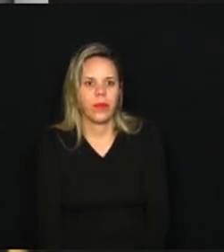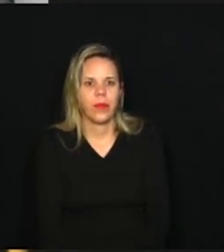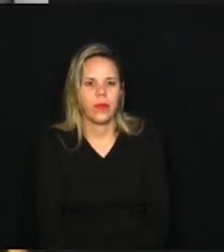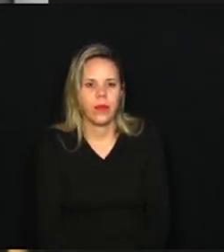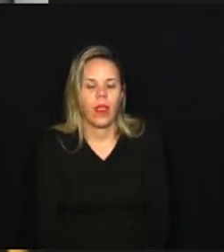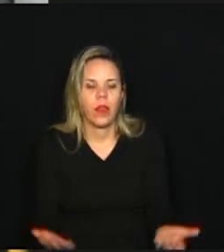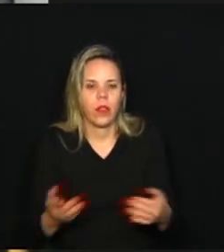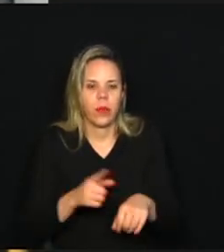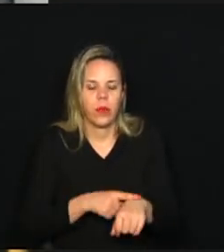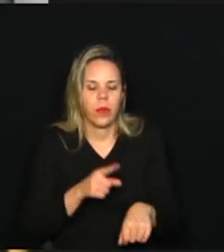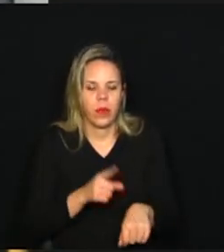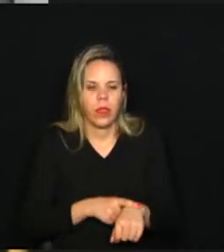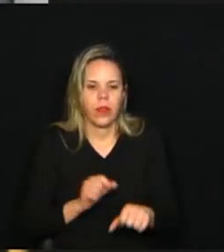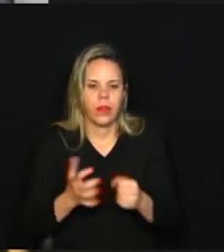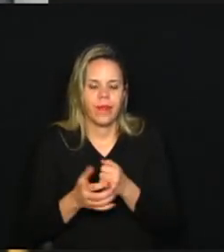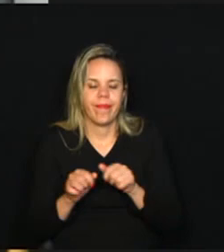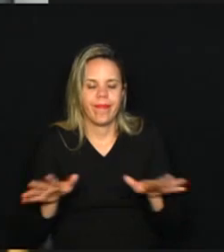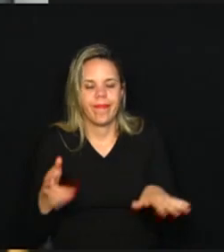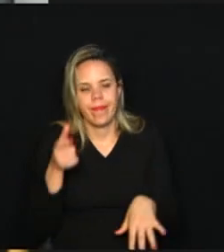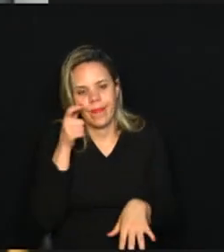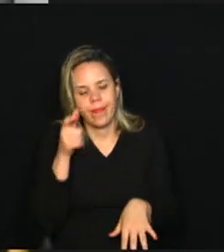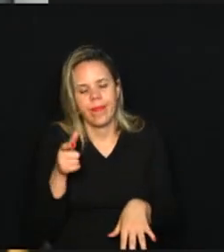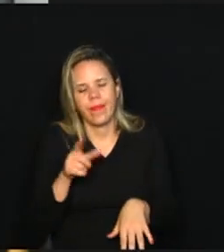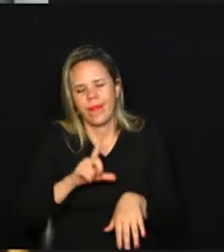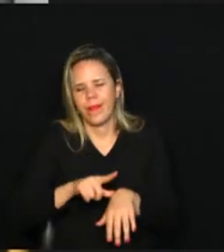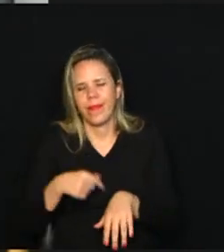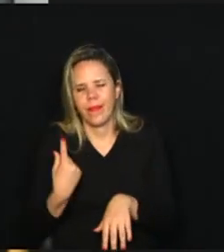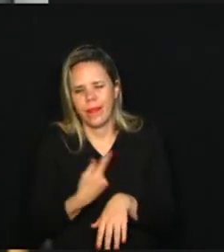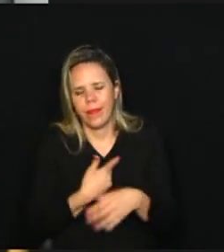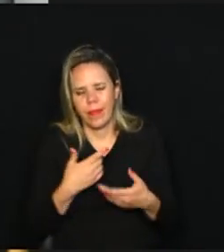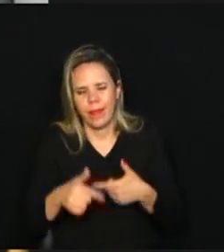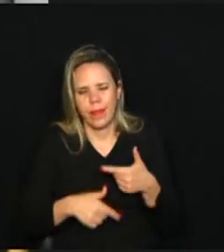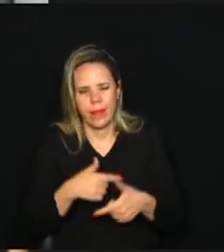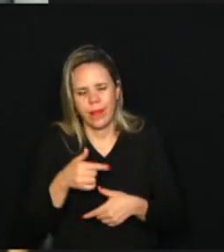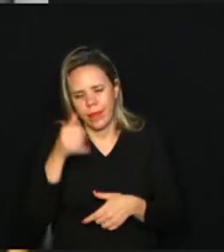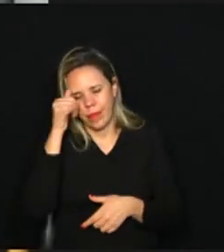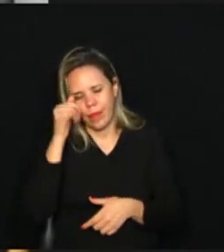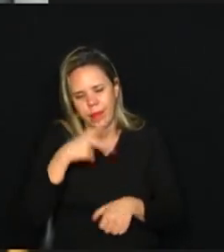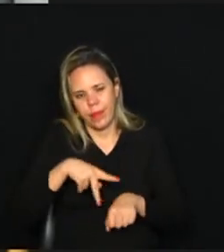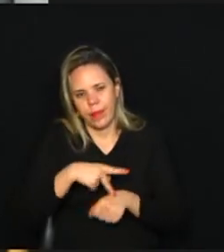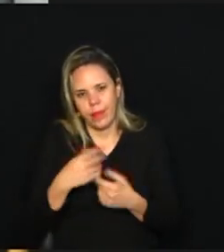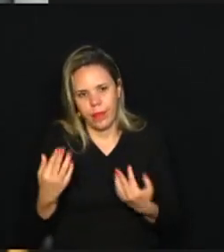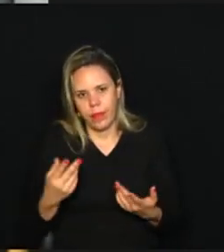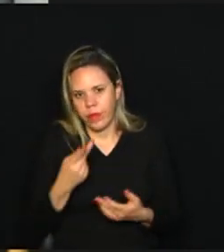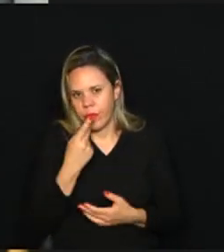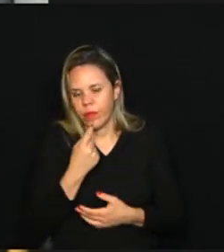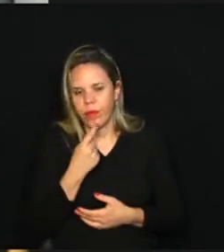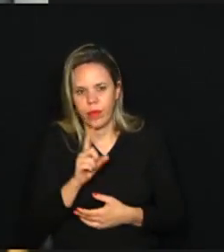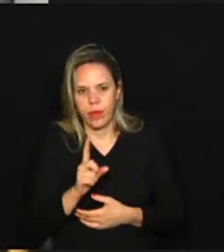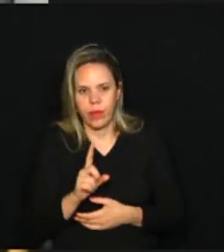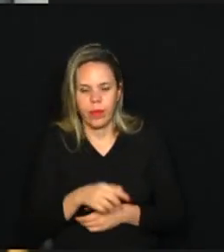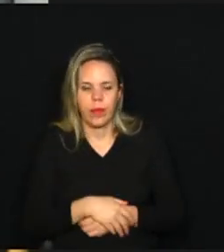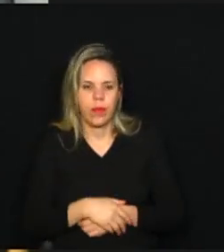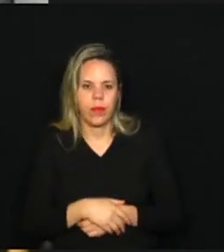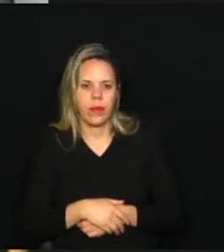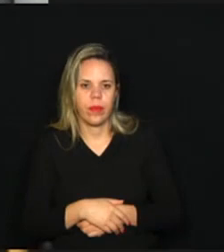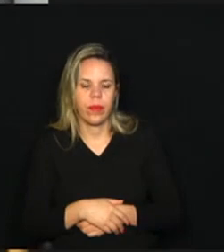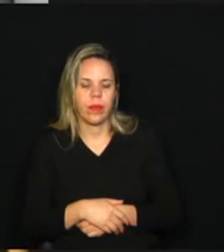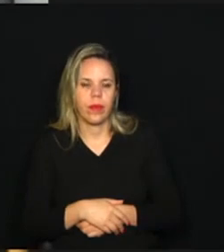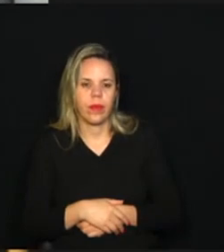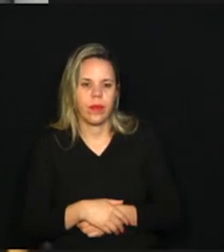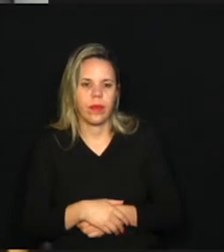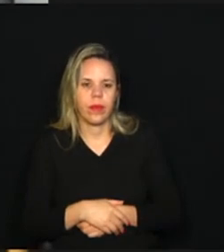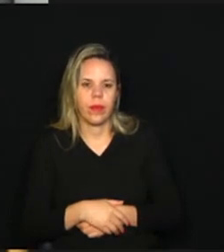pandemia, né, vez que a gente está muito atrasado como país, né? Não estou falando de Campinas, aliás, eu compartilho